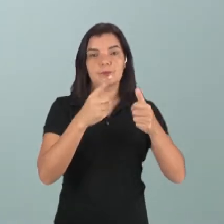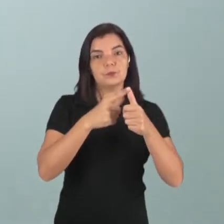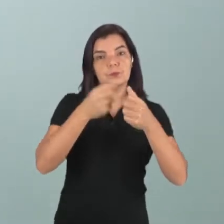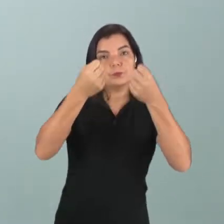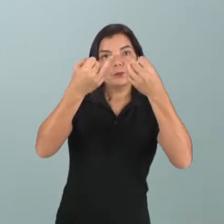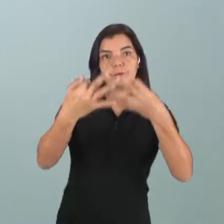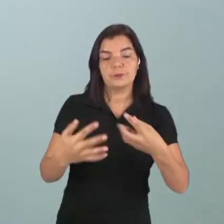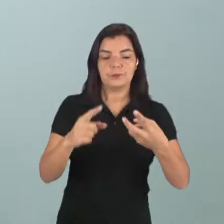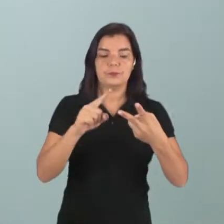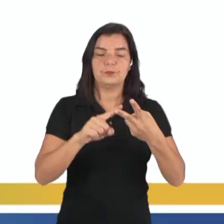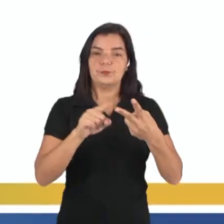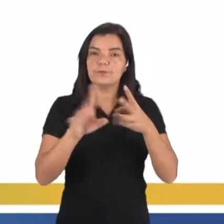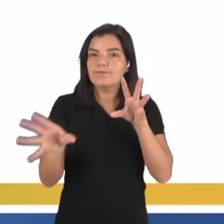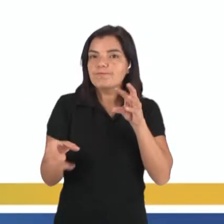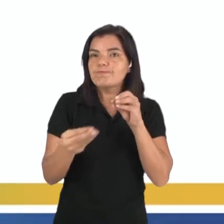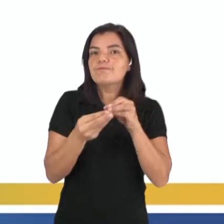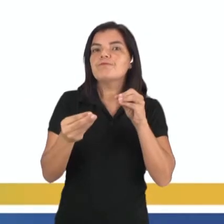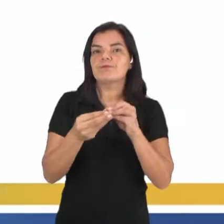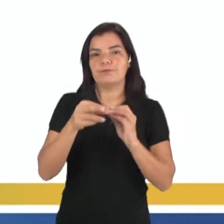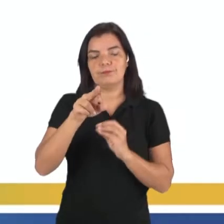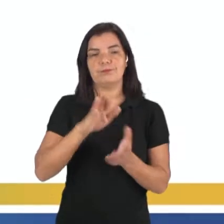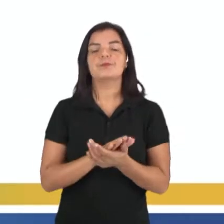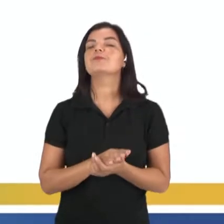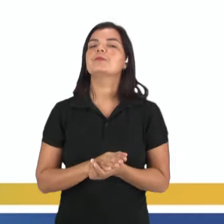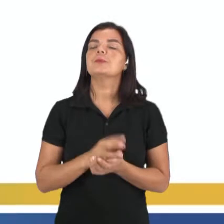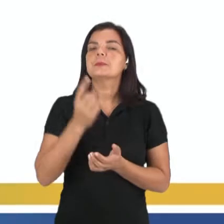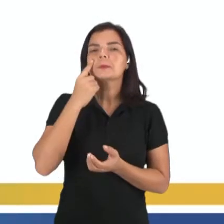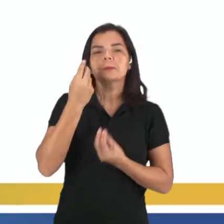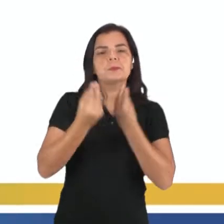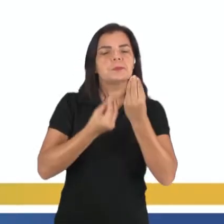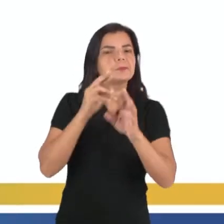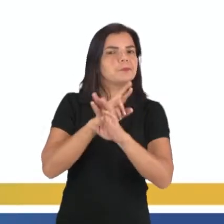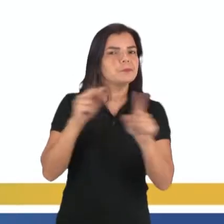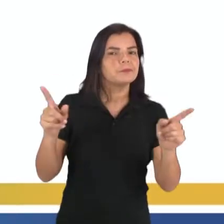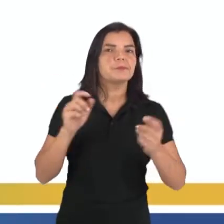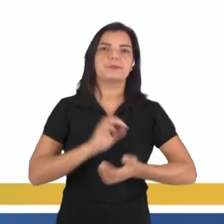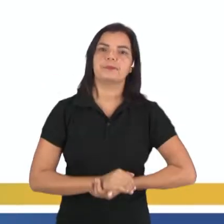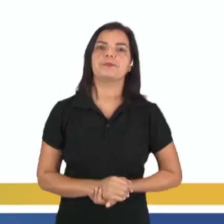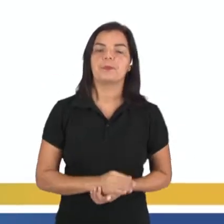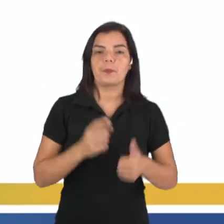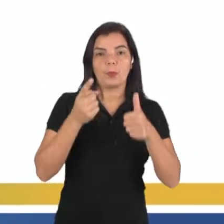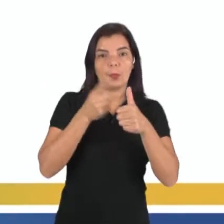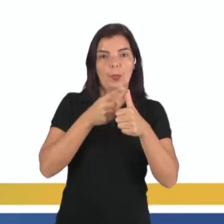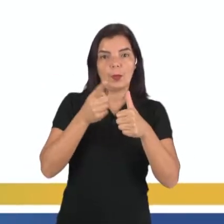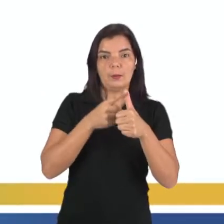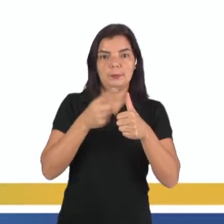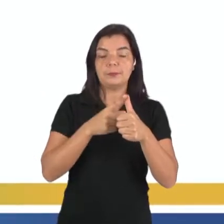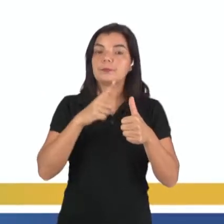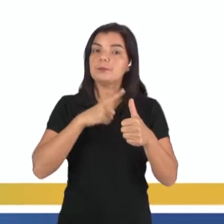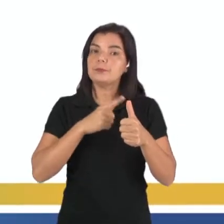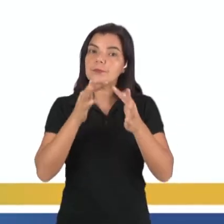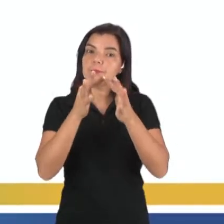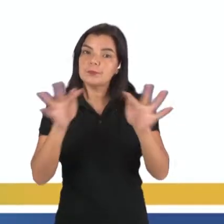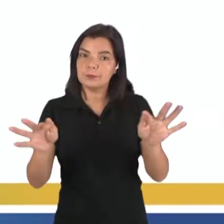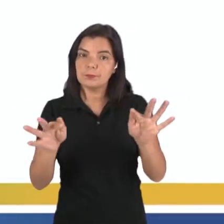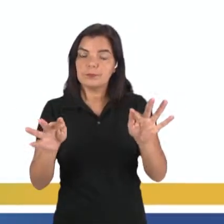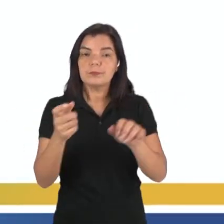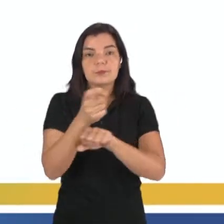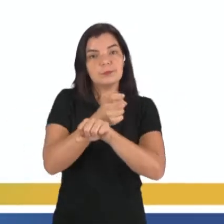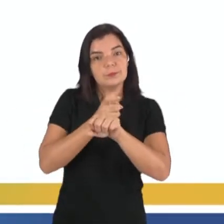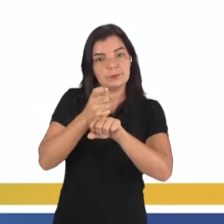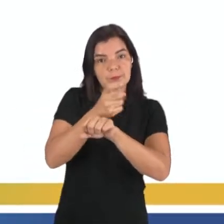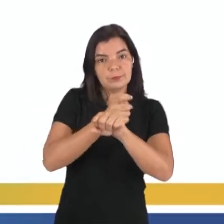modo explicativo e do modo restritivo. Vamos entender a diferença. Primeiro, para eu ter uma oração